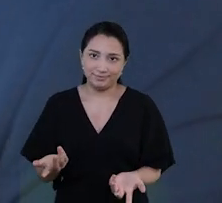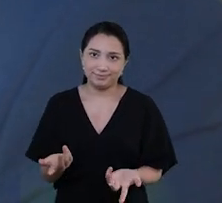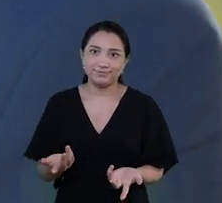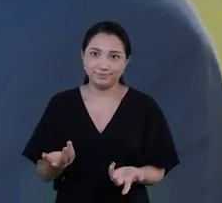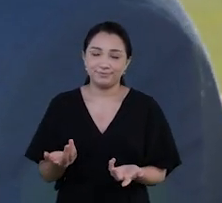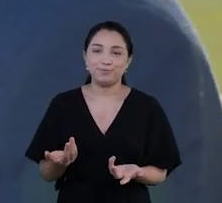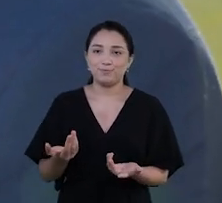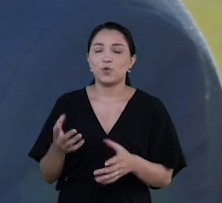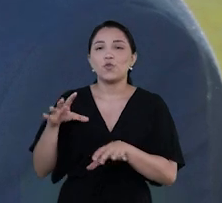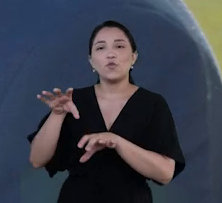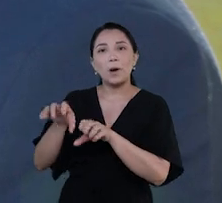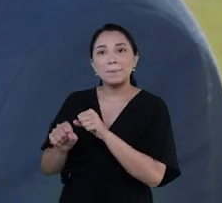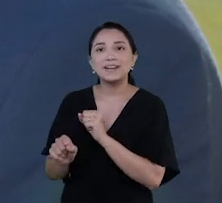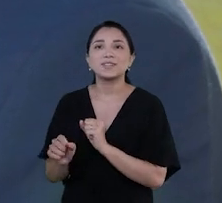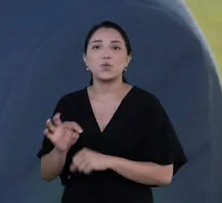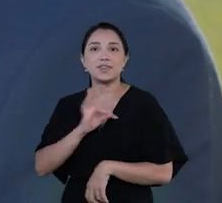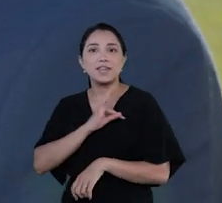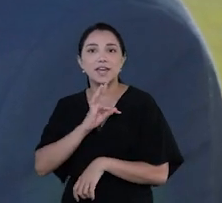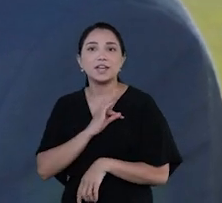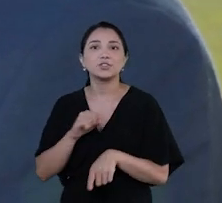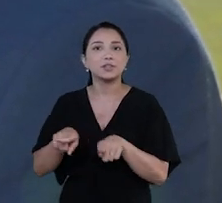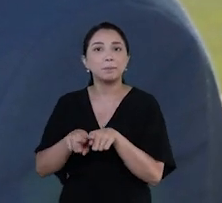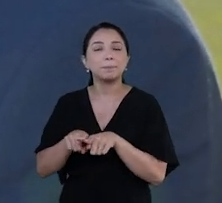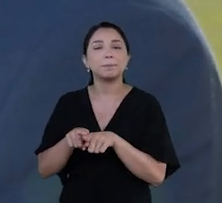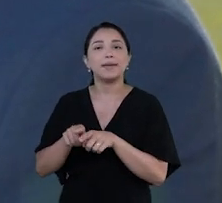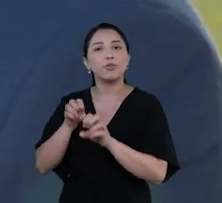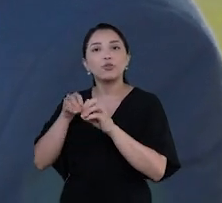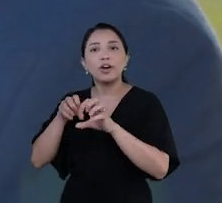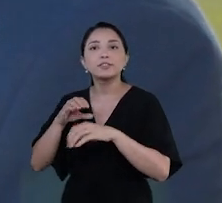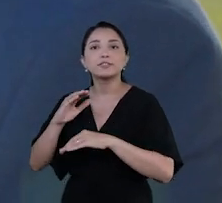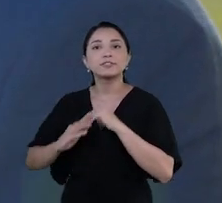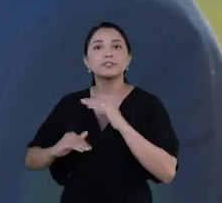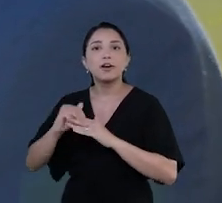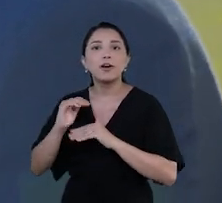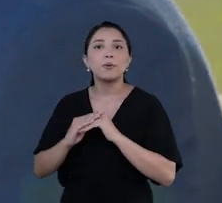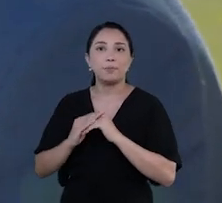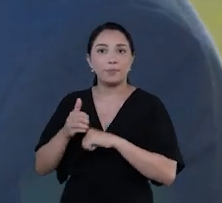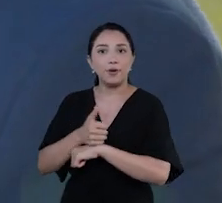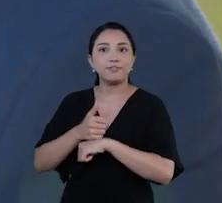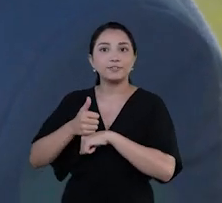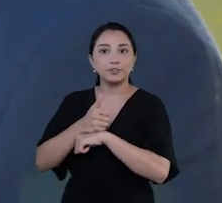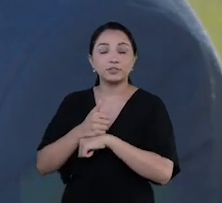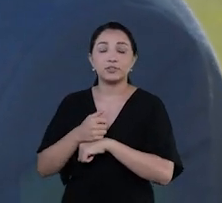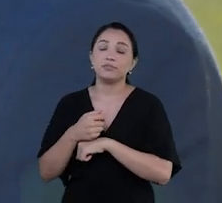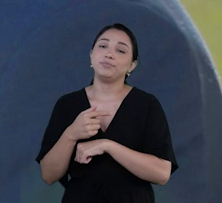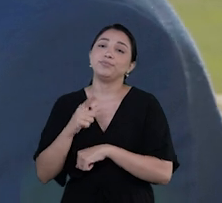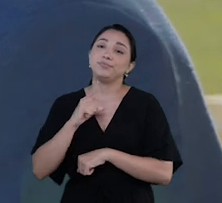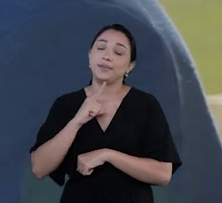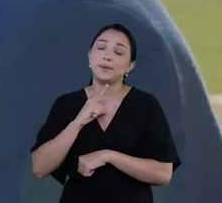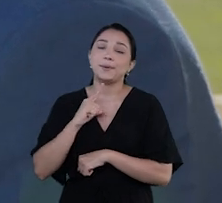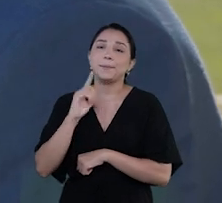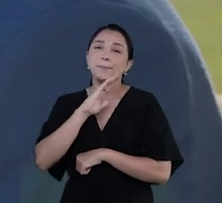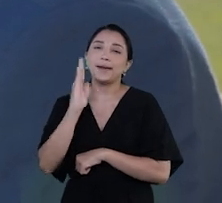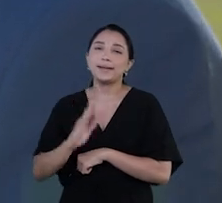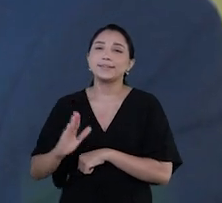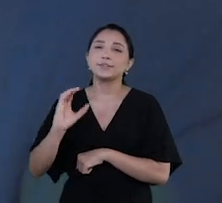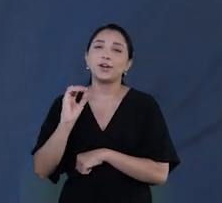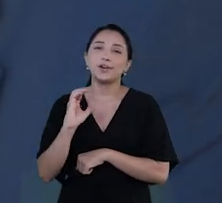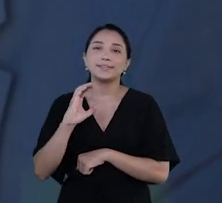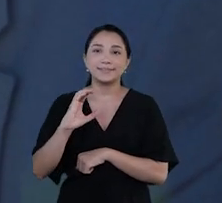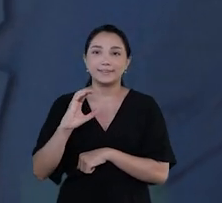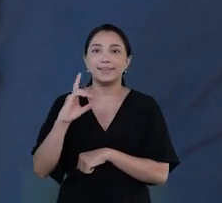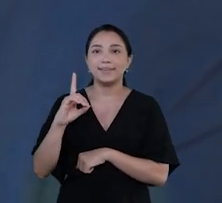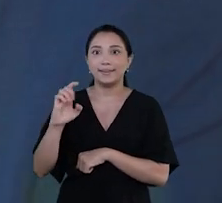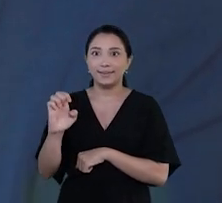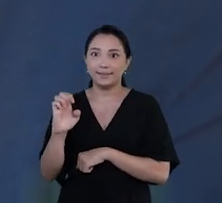país eu trago aqui alguns números eh nos países da oc é por exemplo cerca de 40% dos Estudantes